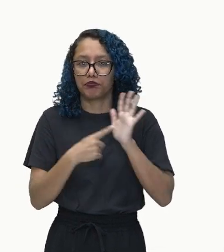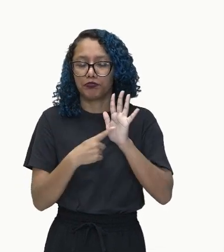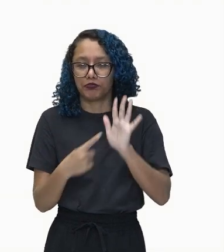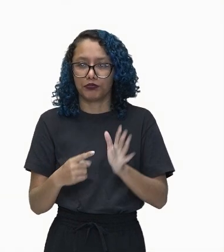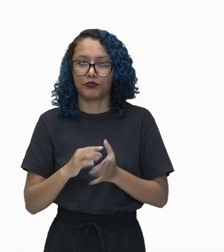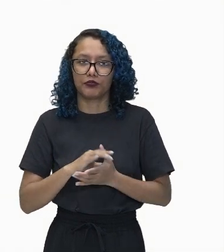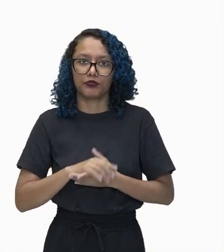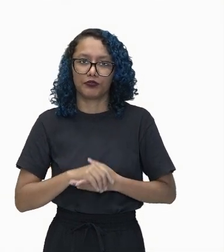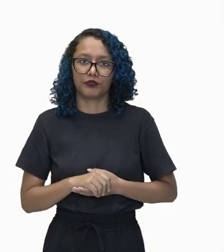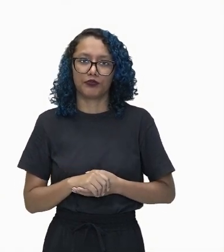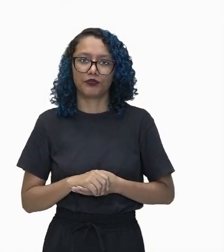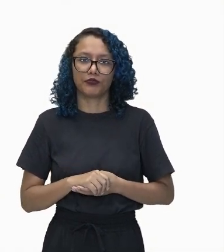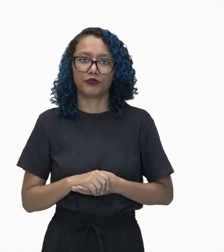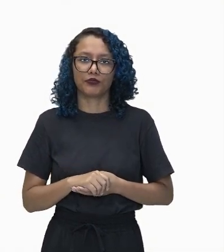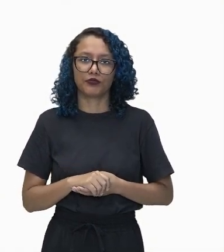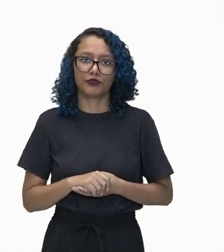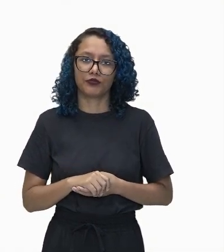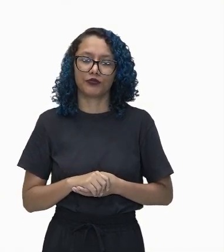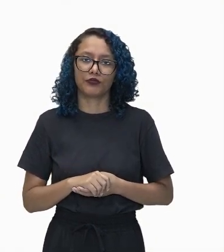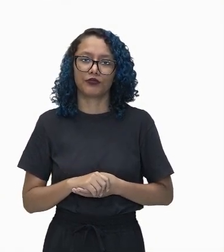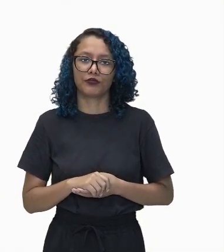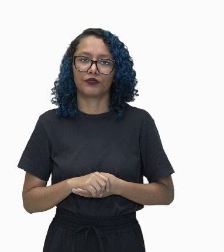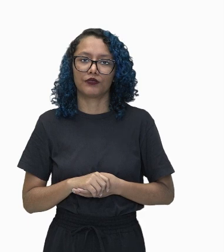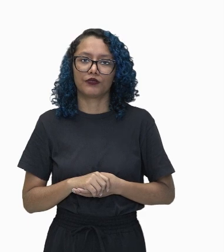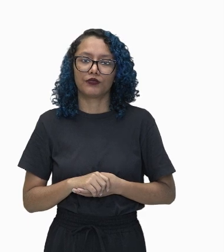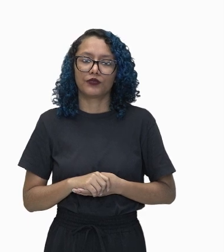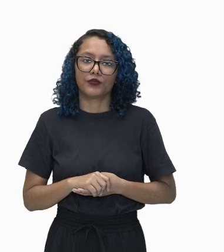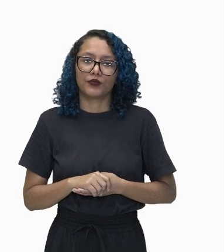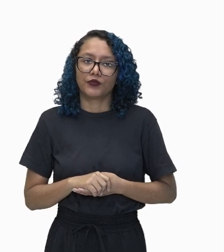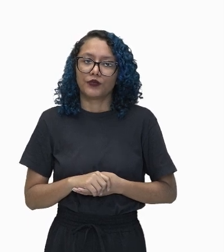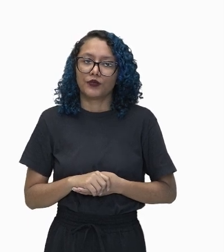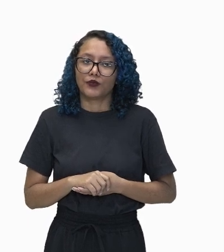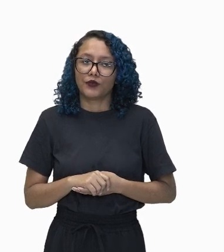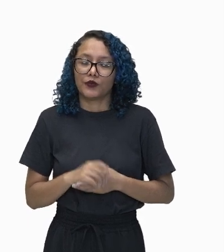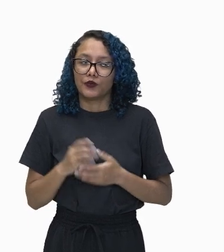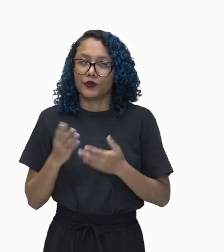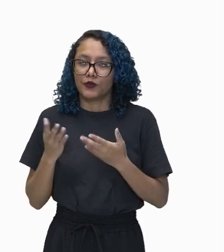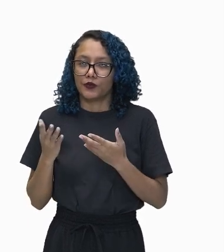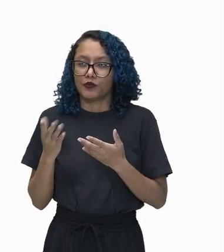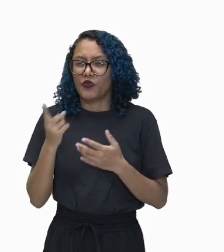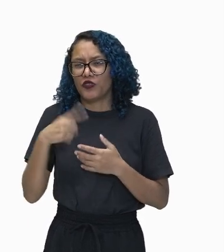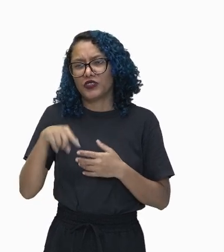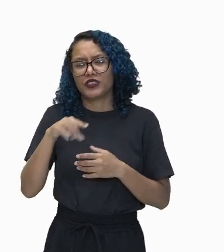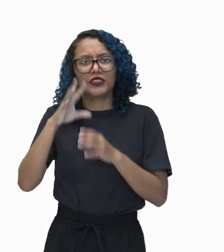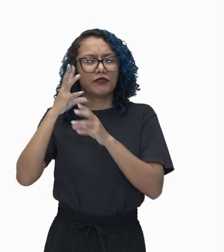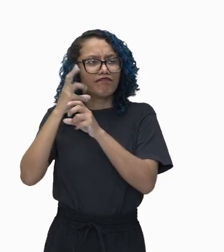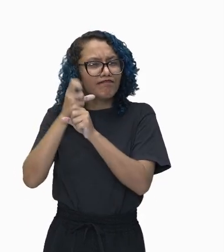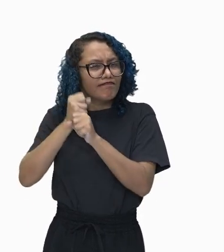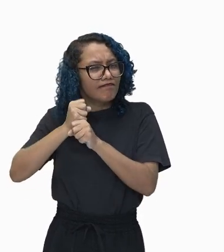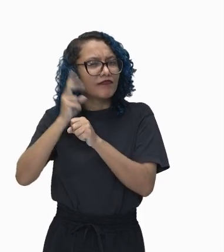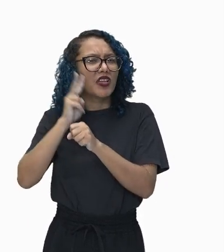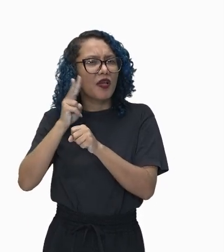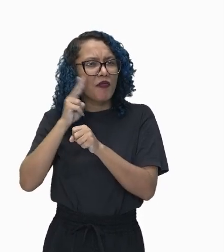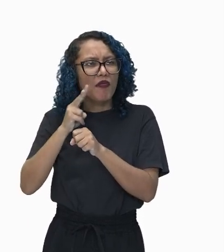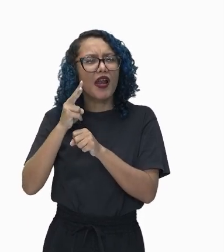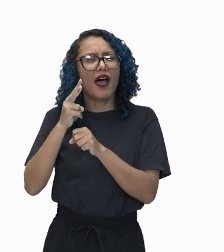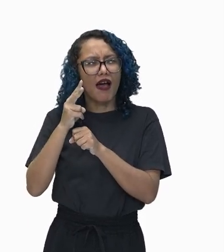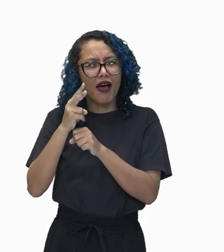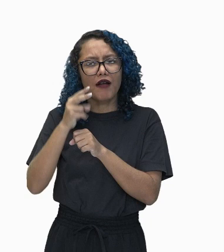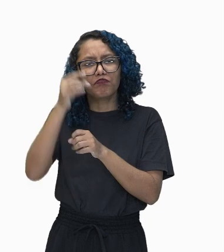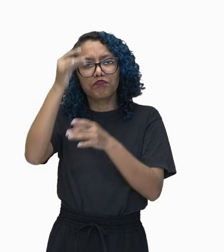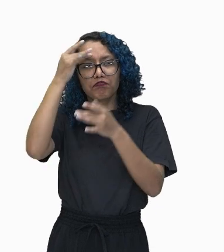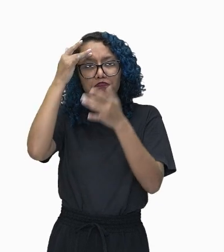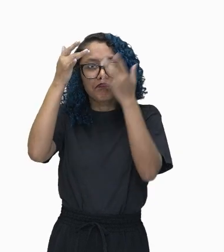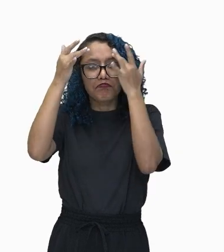que nós trouxemos aqui a respeito do sujeito determinado. Para você relembrar, fixar, e eu tenho certeza que você não